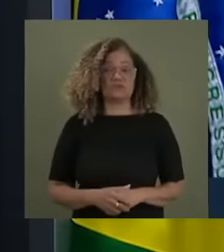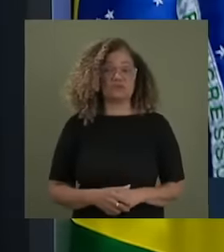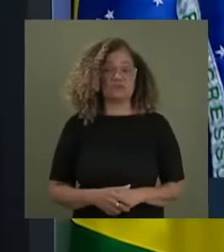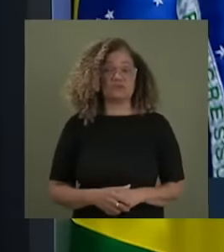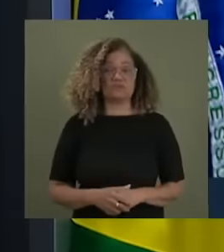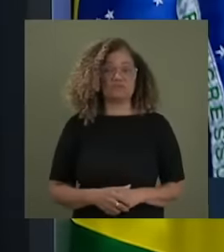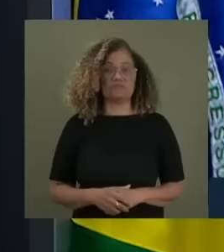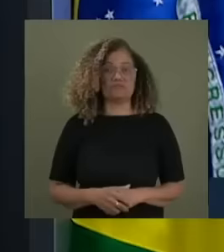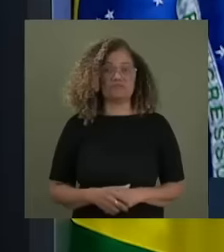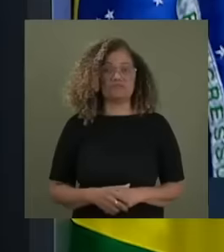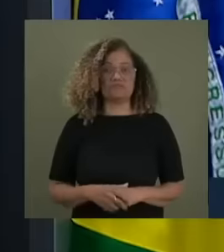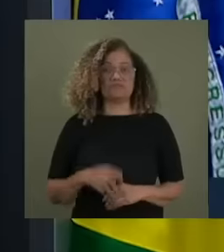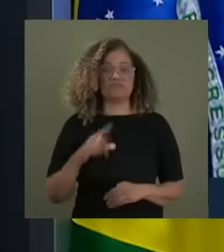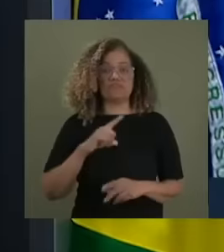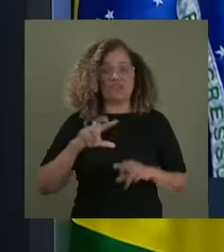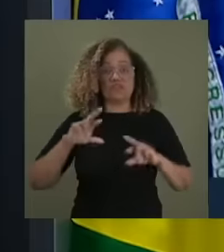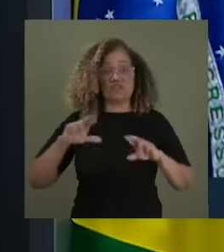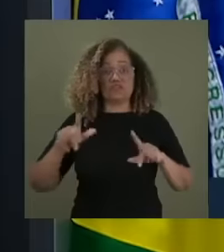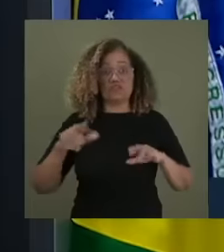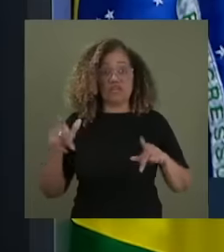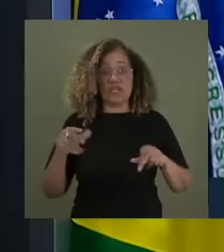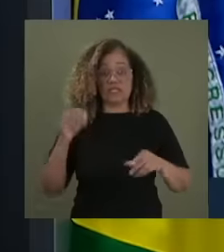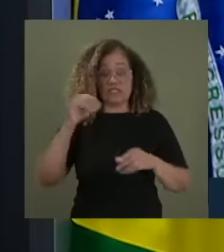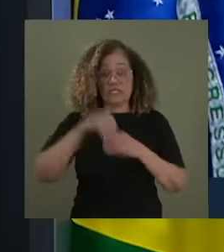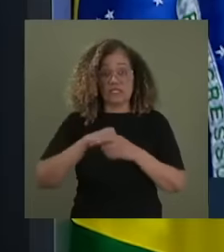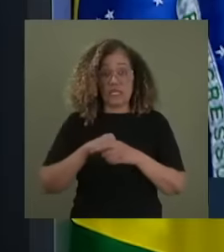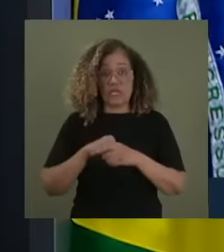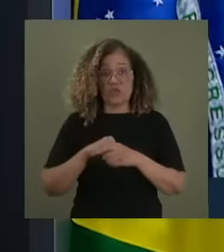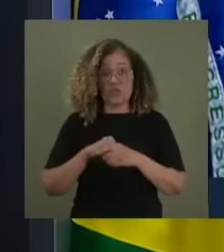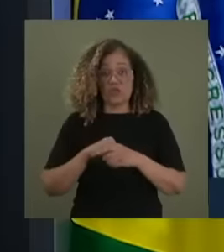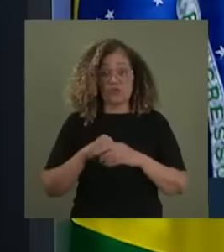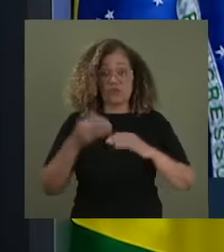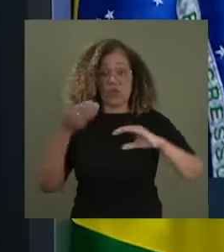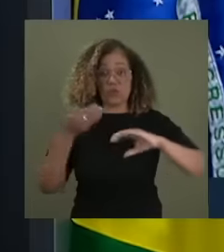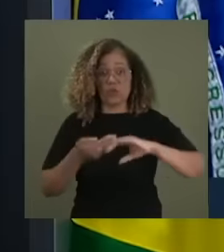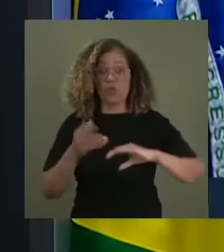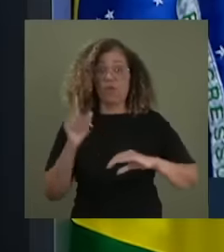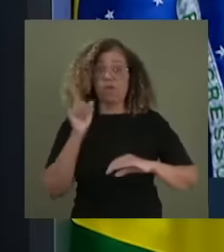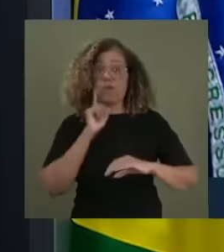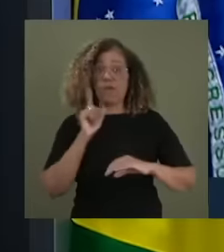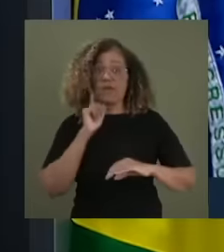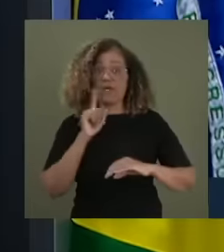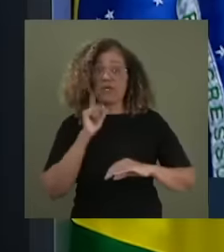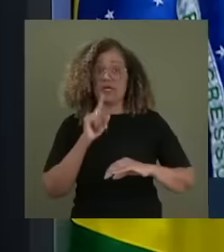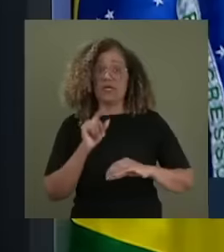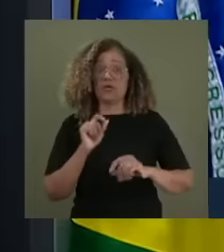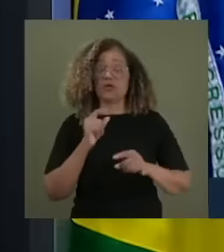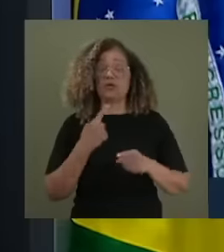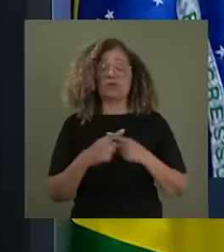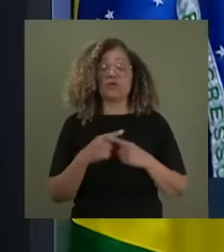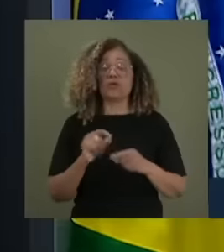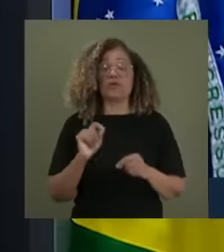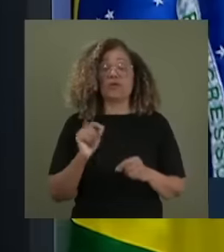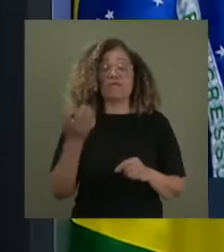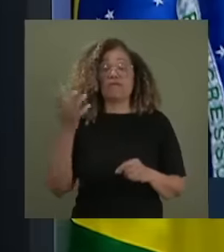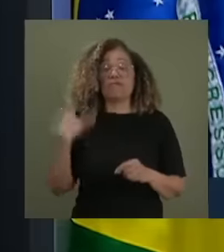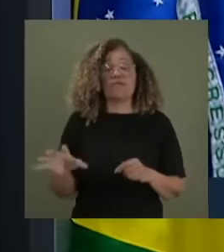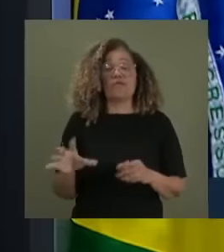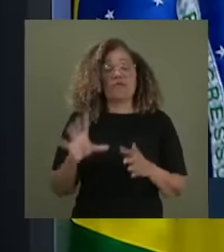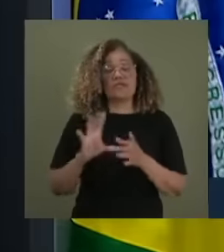o impasse dentro do congresso americano essa decisão num Deputado Democrata que não quis a